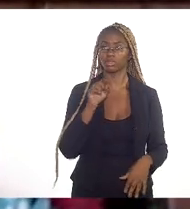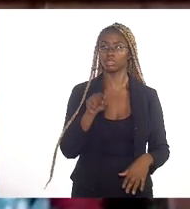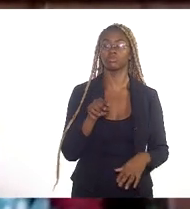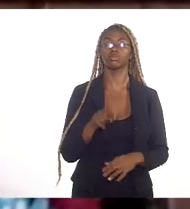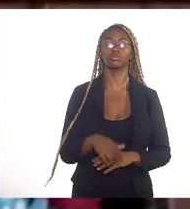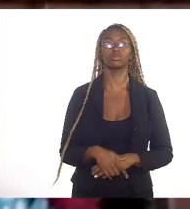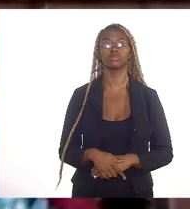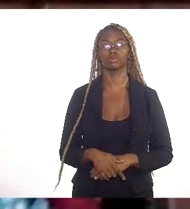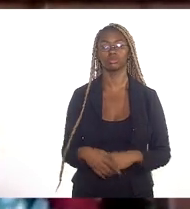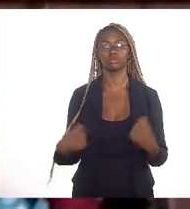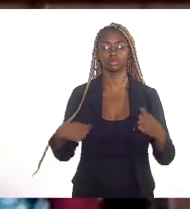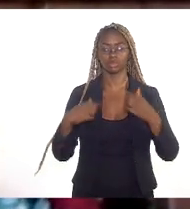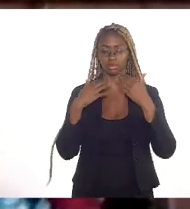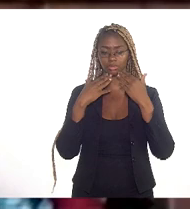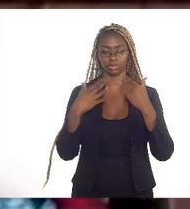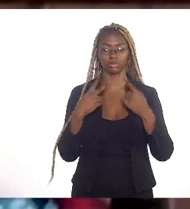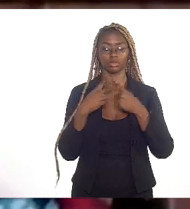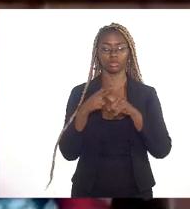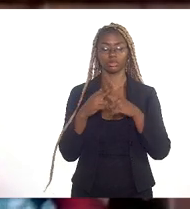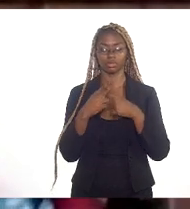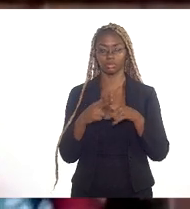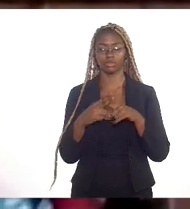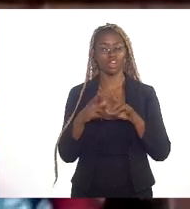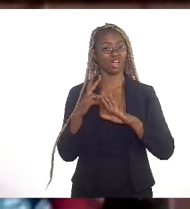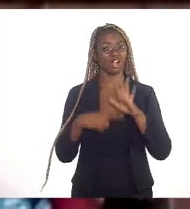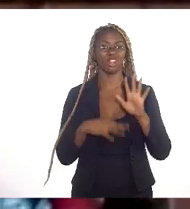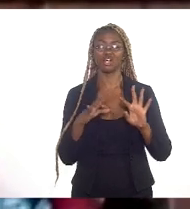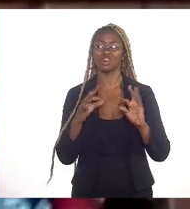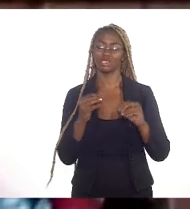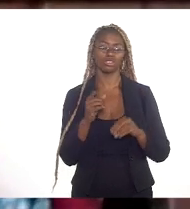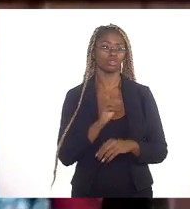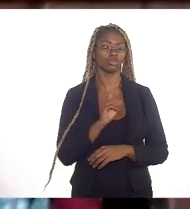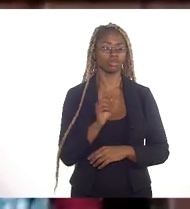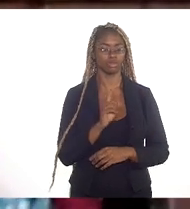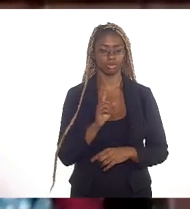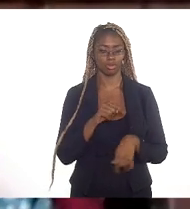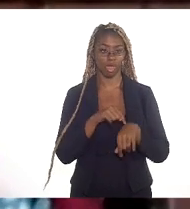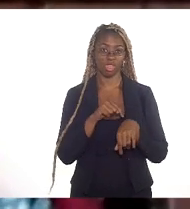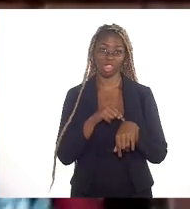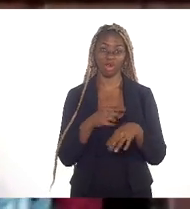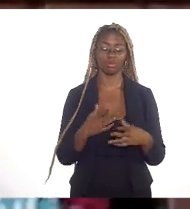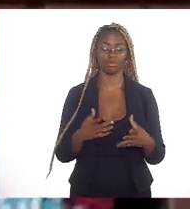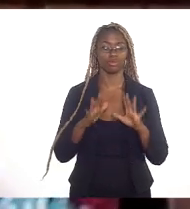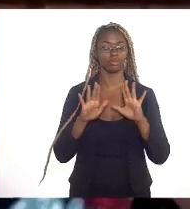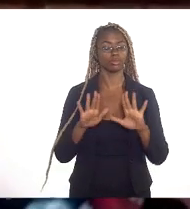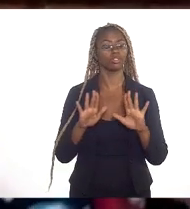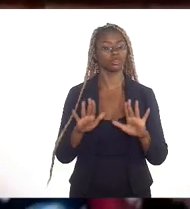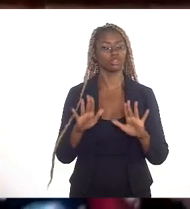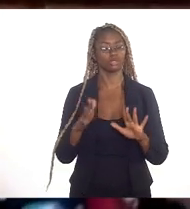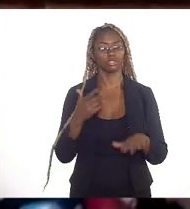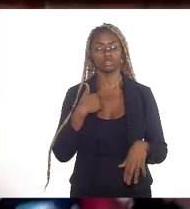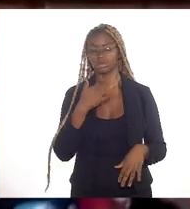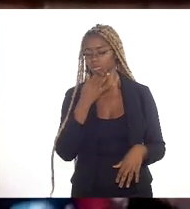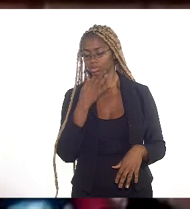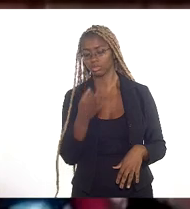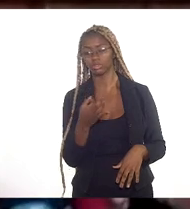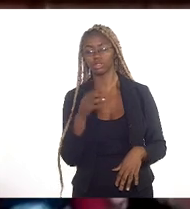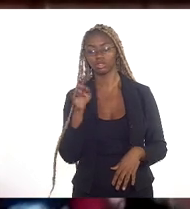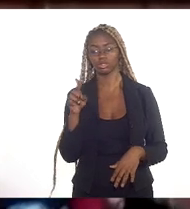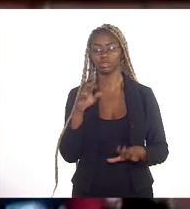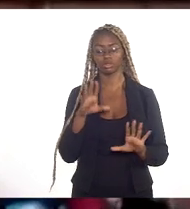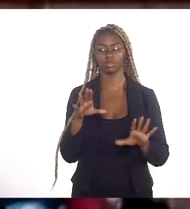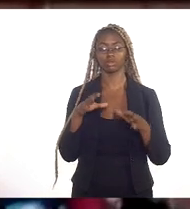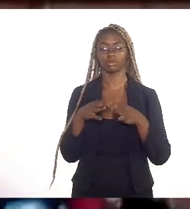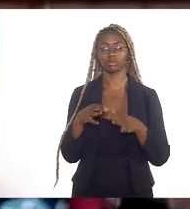sejam apresentadas emendas, eu não vou lê-las todas aqui pelo tempo, mas meu parecer, a partir da Comissão